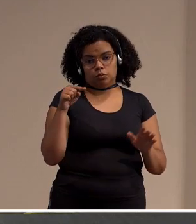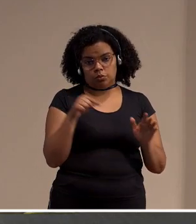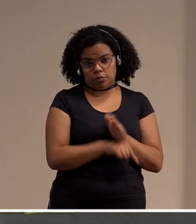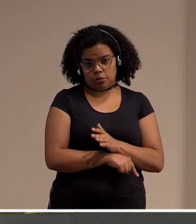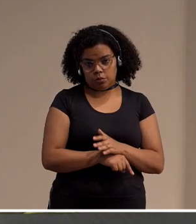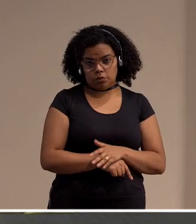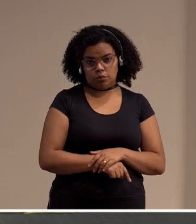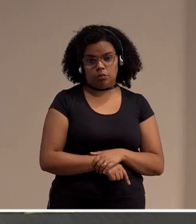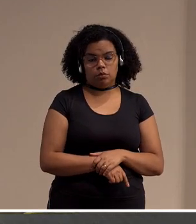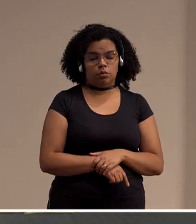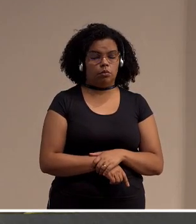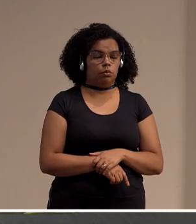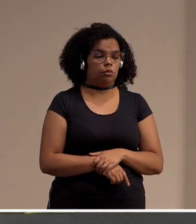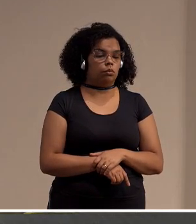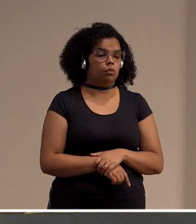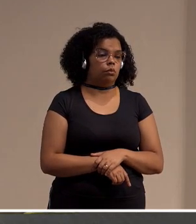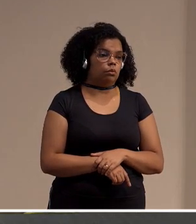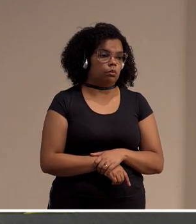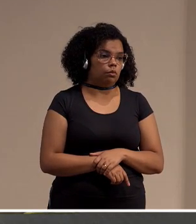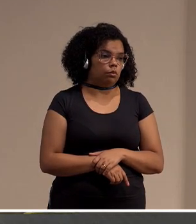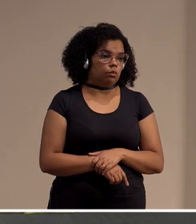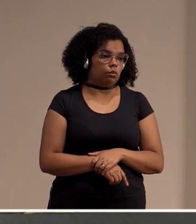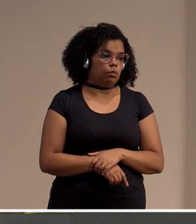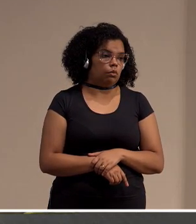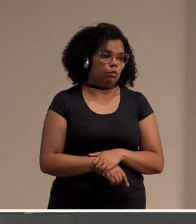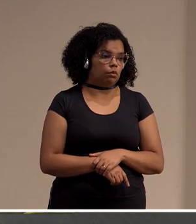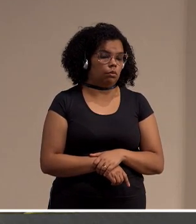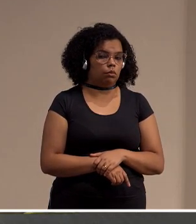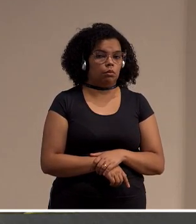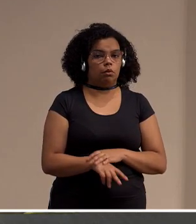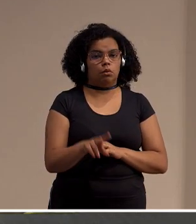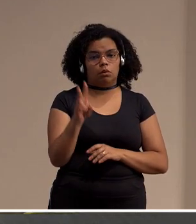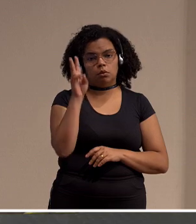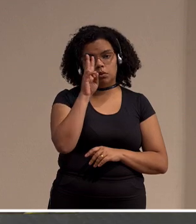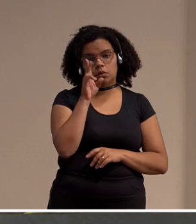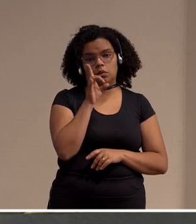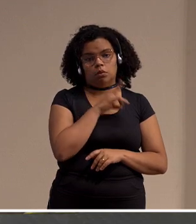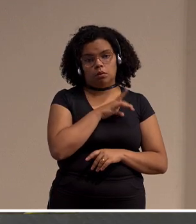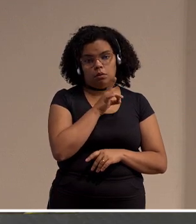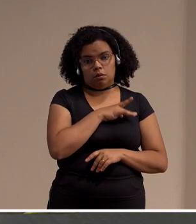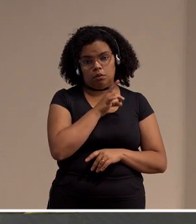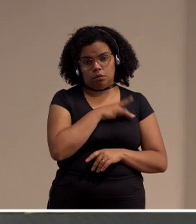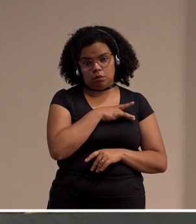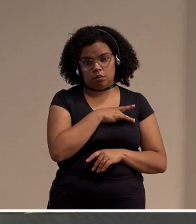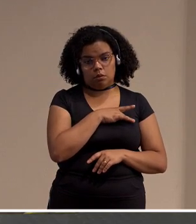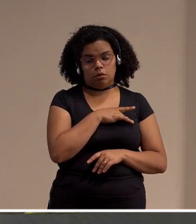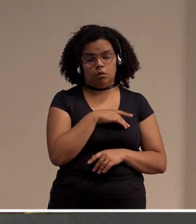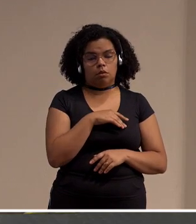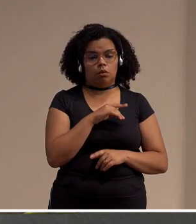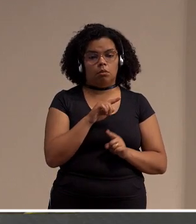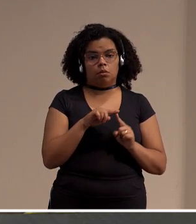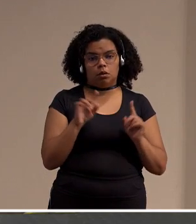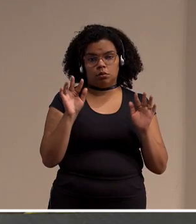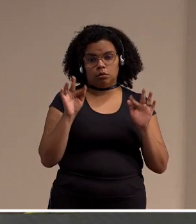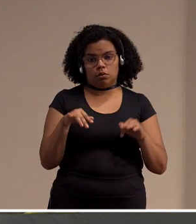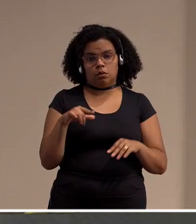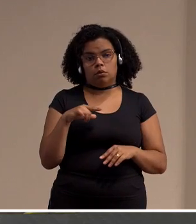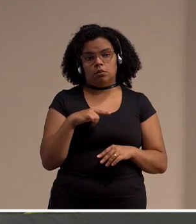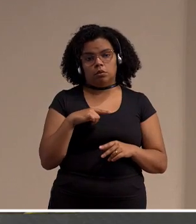horror, e são histórias de horror contadas com tons bem diferentes, mas histórias de horror, mas no final você